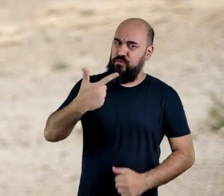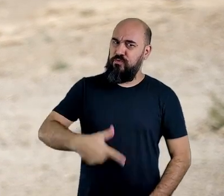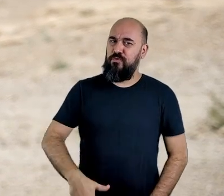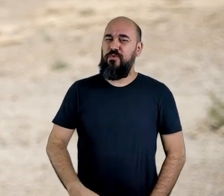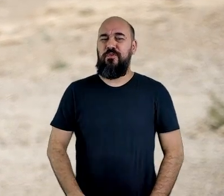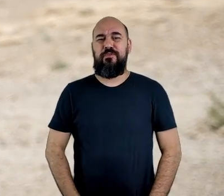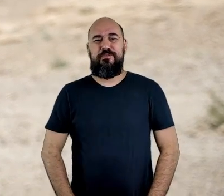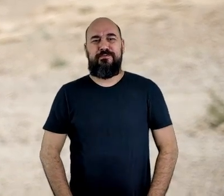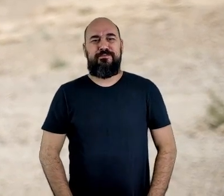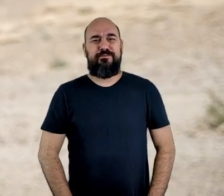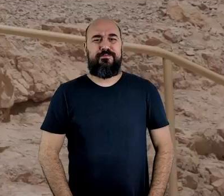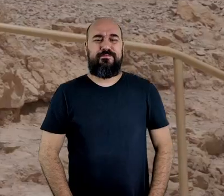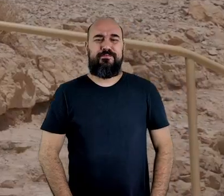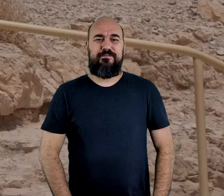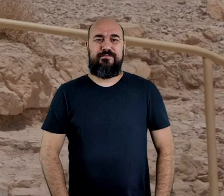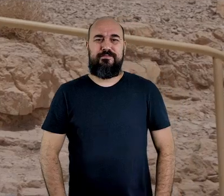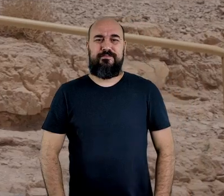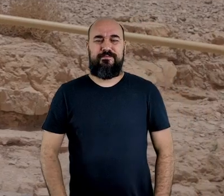comigo.